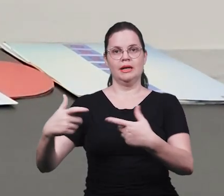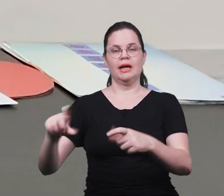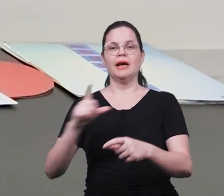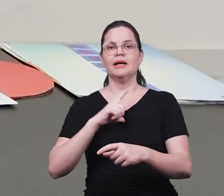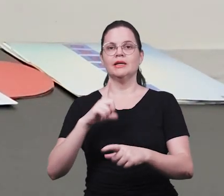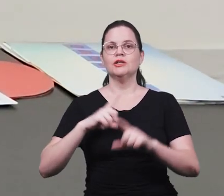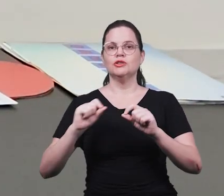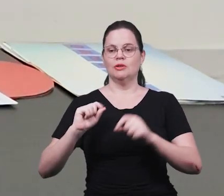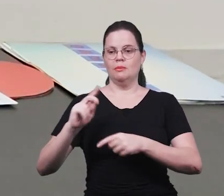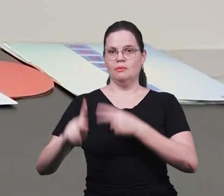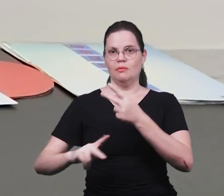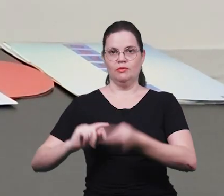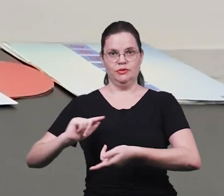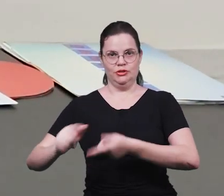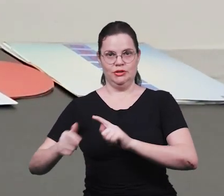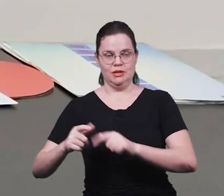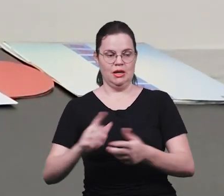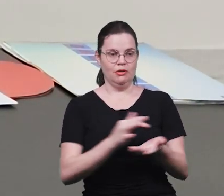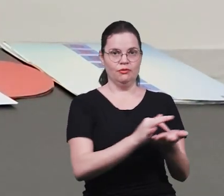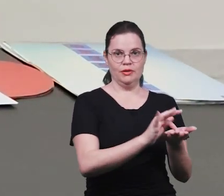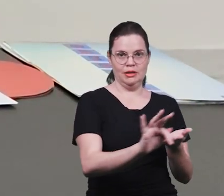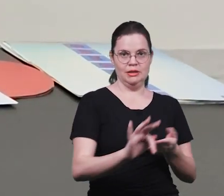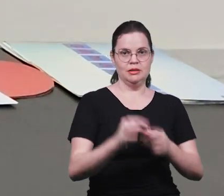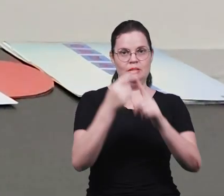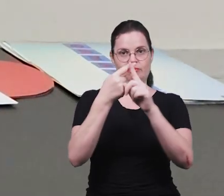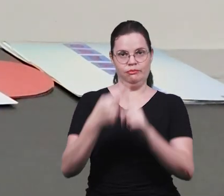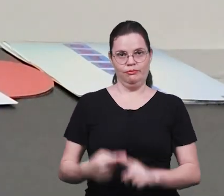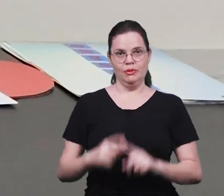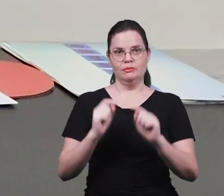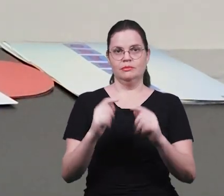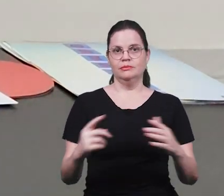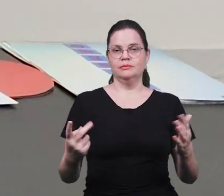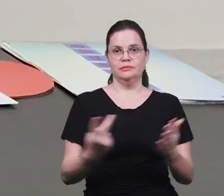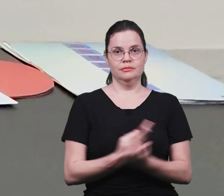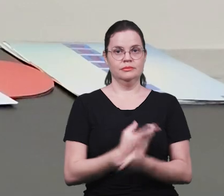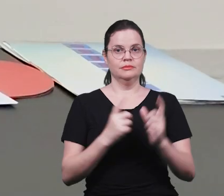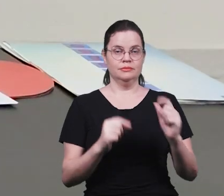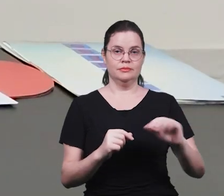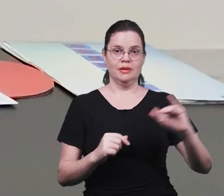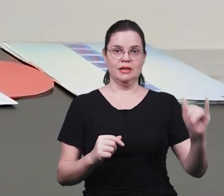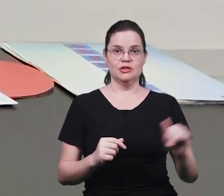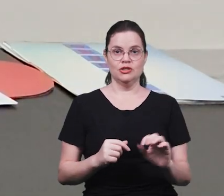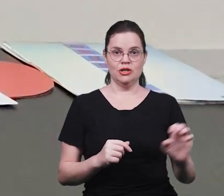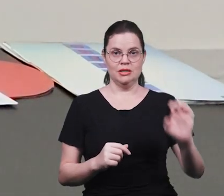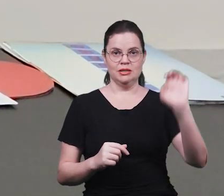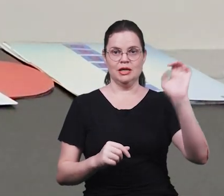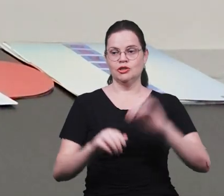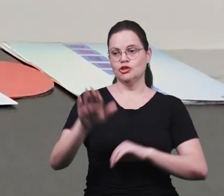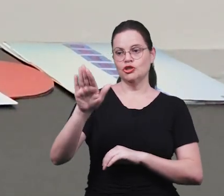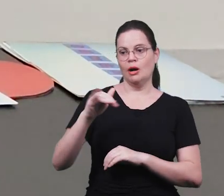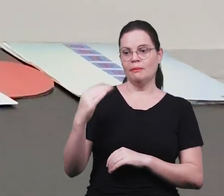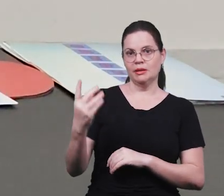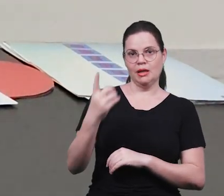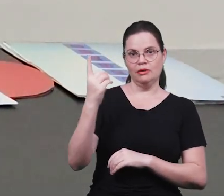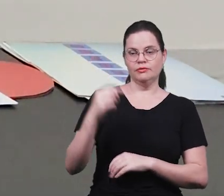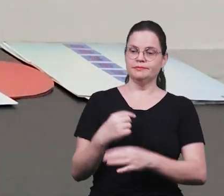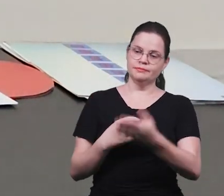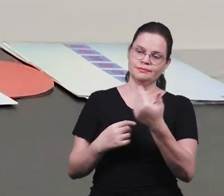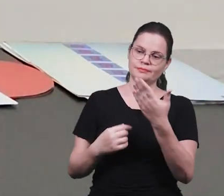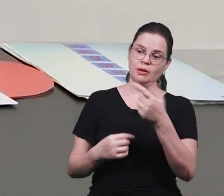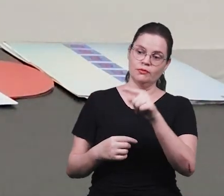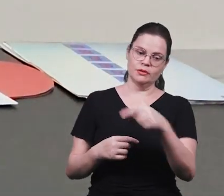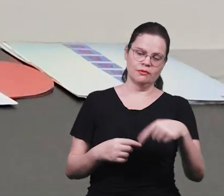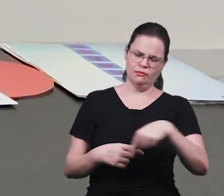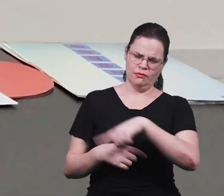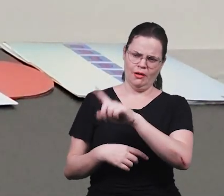Israel. E aí, nesse contexto, Jessé vai lá e pede para Davi: olha, Davi, você